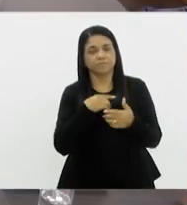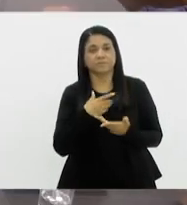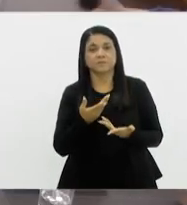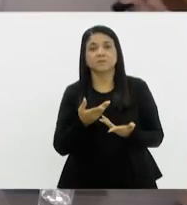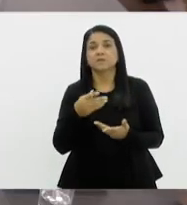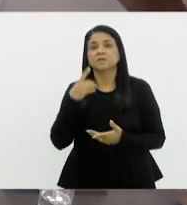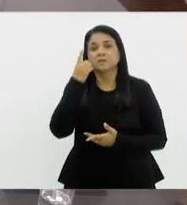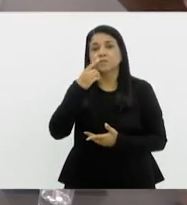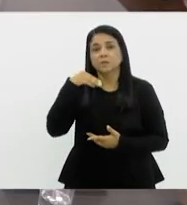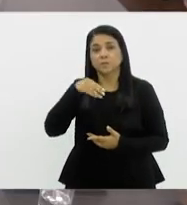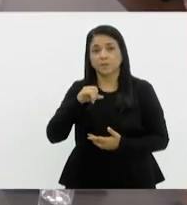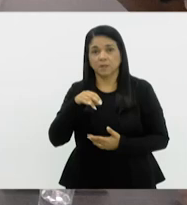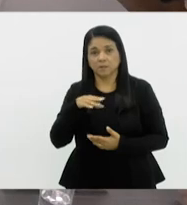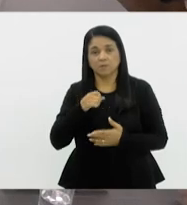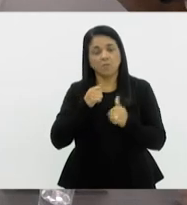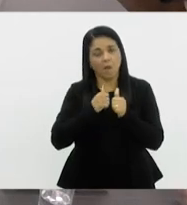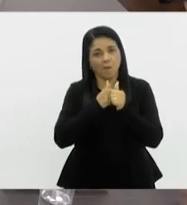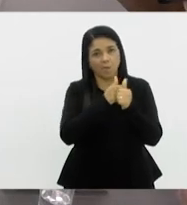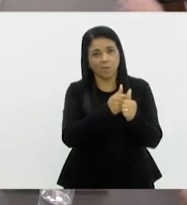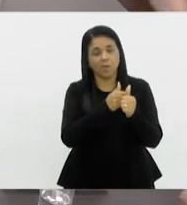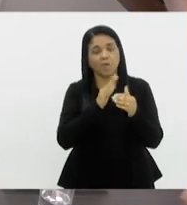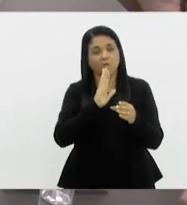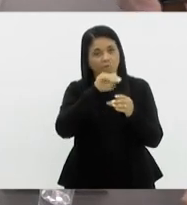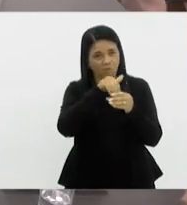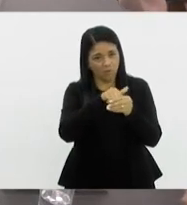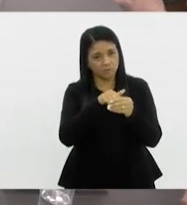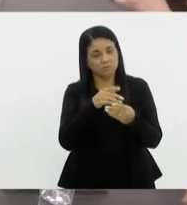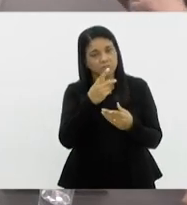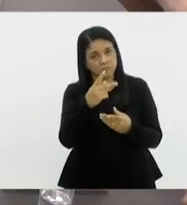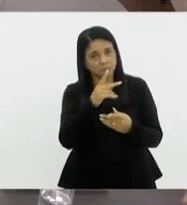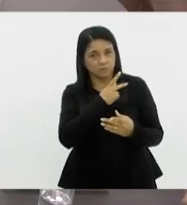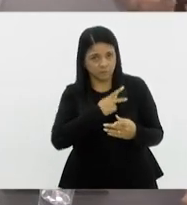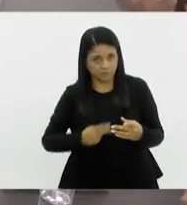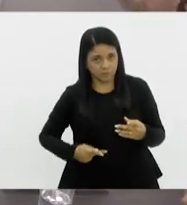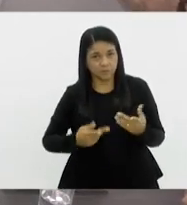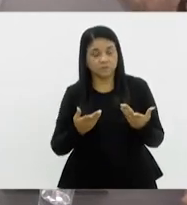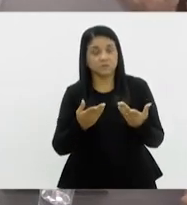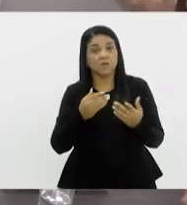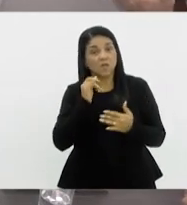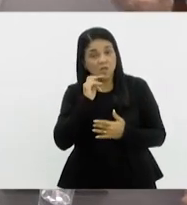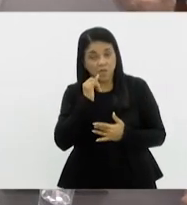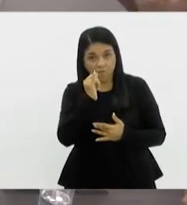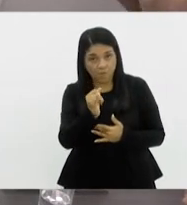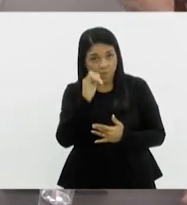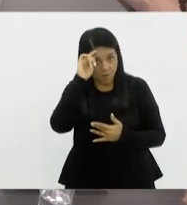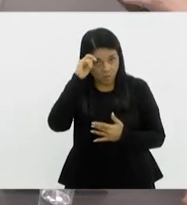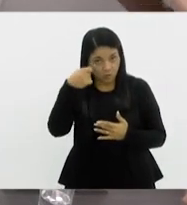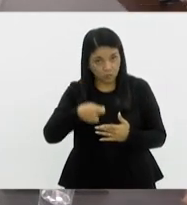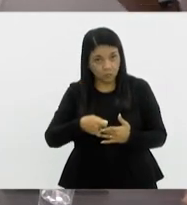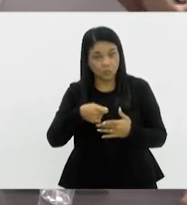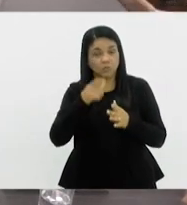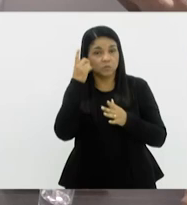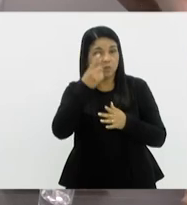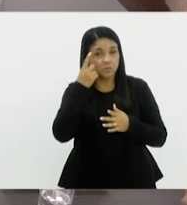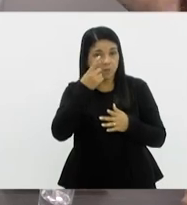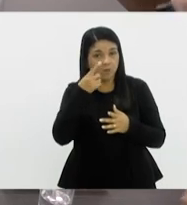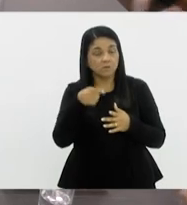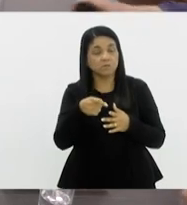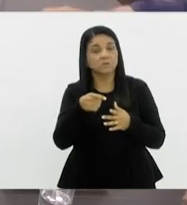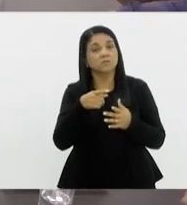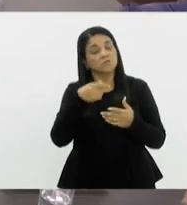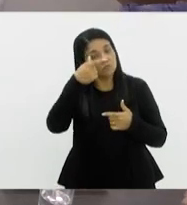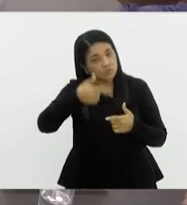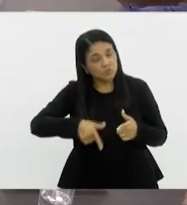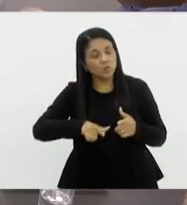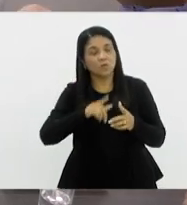Carlos Mink. Também acompanhando de Vossa Excelência com o suplemento de informar o autor que a intenção é boa e que ele refaça o projeto.